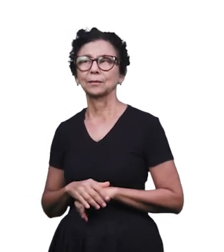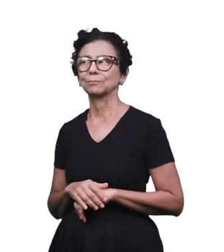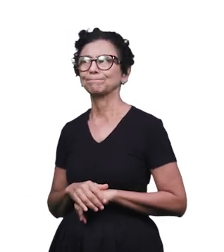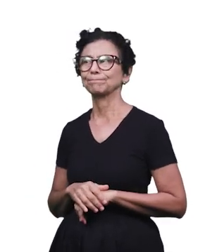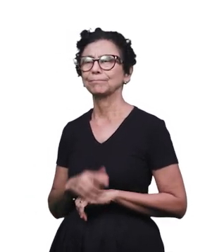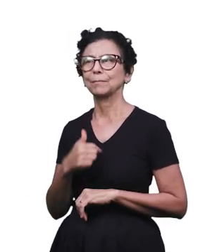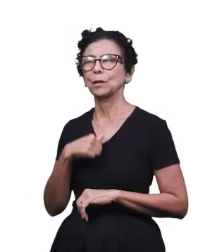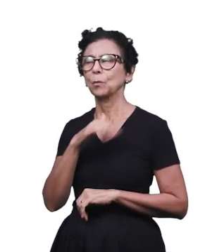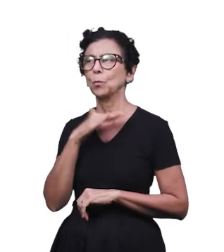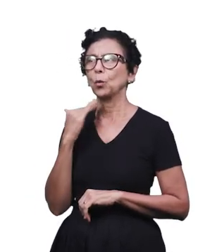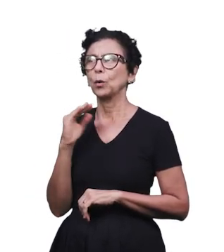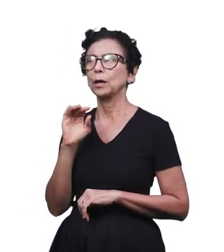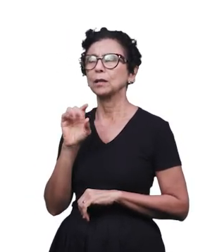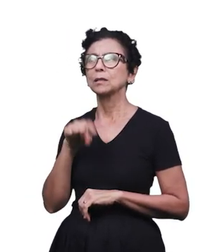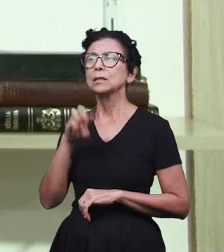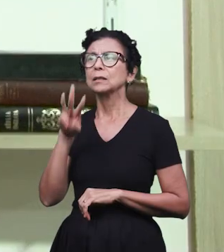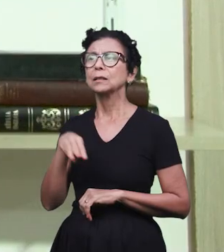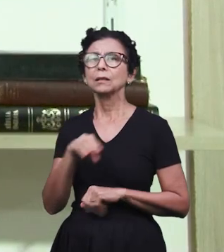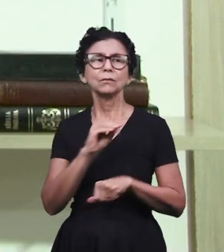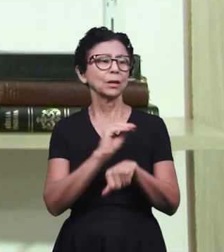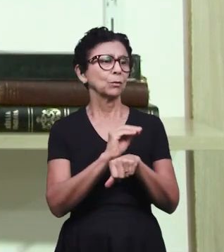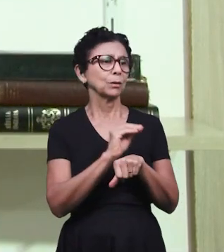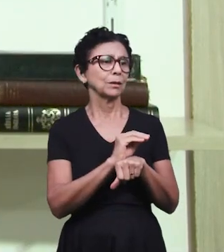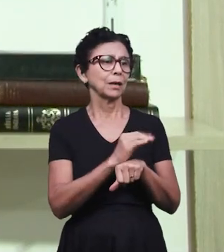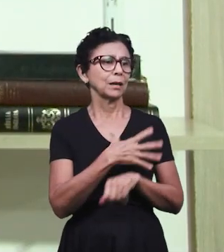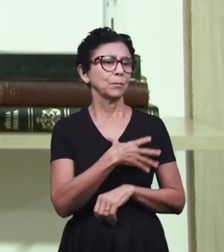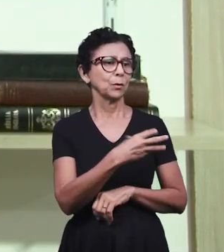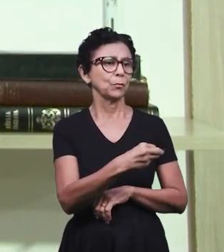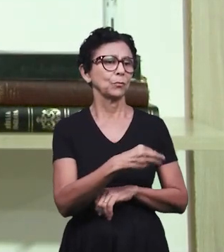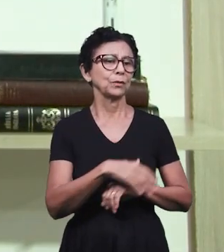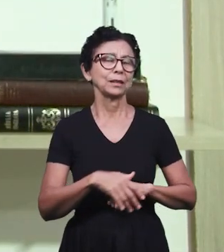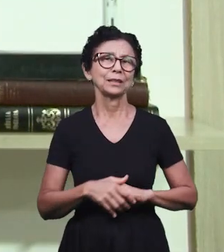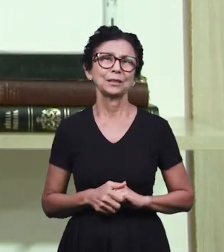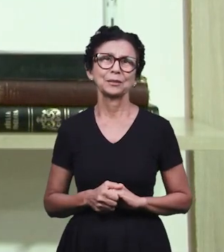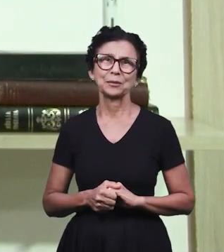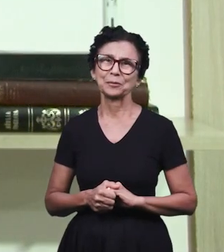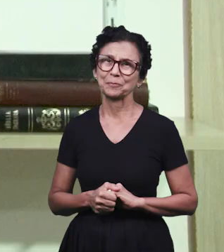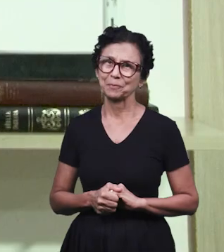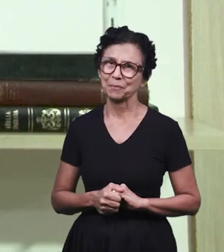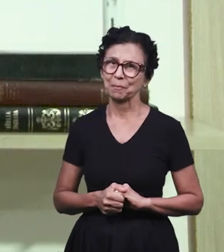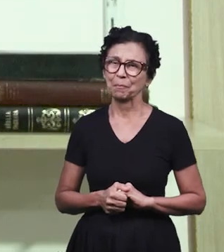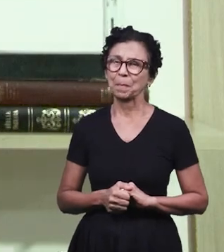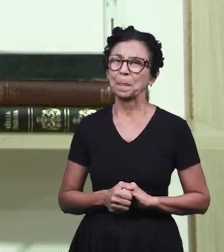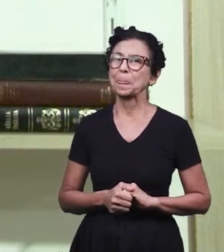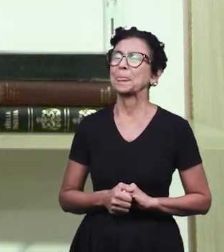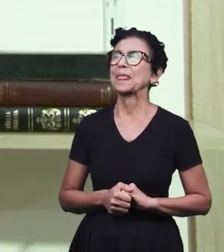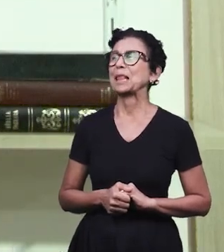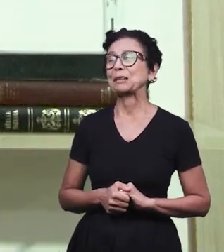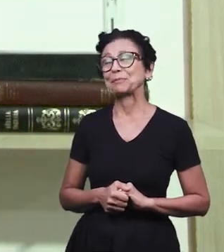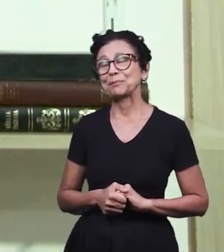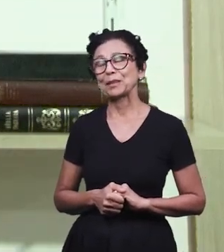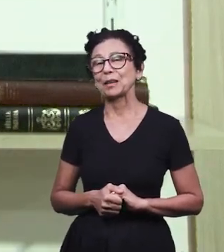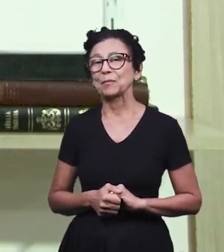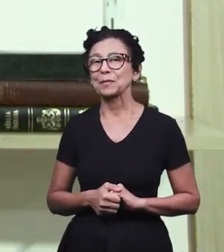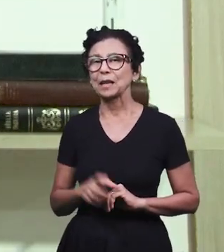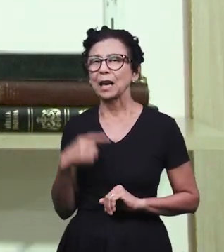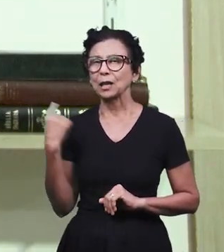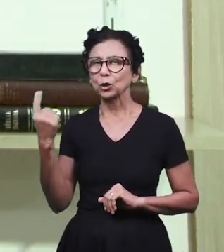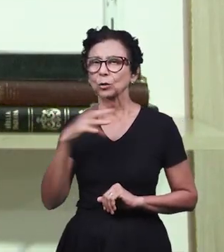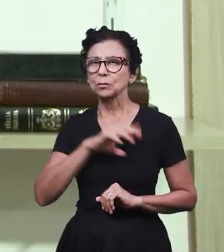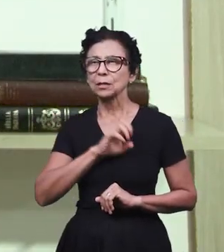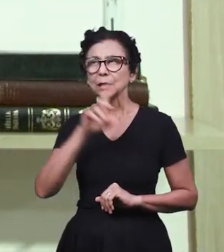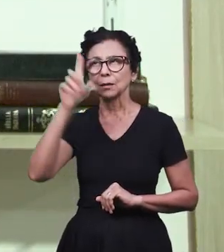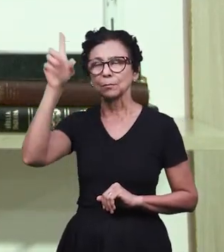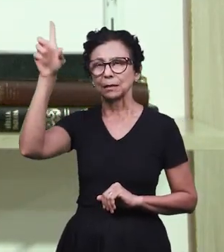E nós temos sim uma palavra, porque tudo coopera para o bem daqueles que amam a Deus. E o Senhor nunca vai desamparar